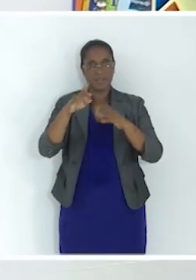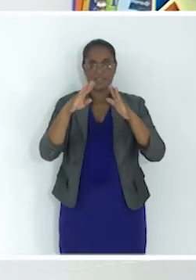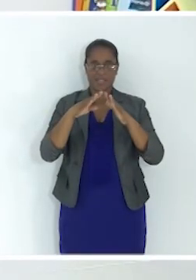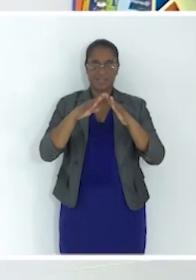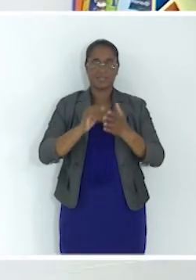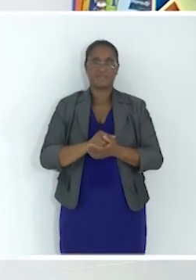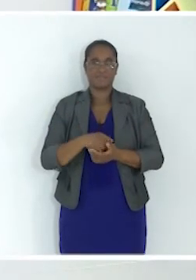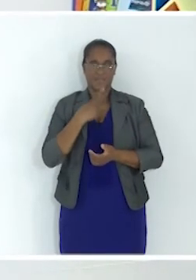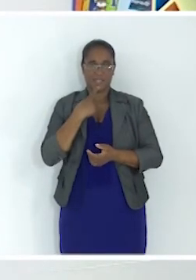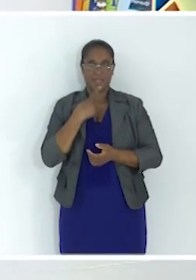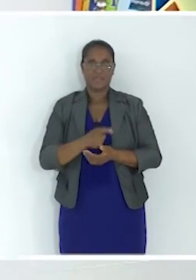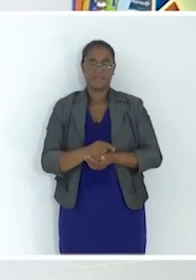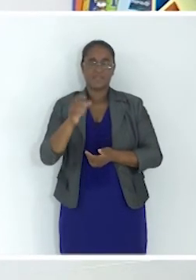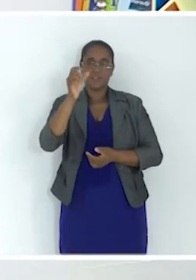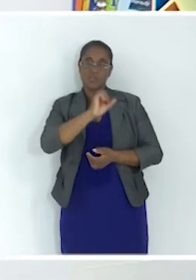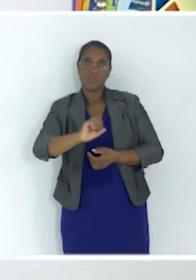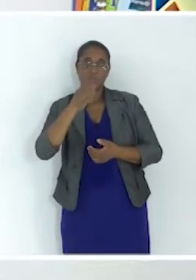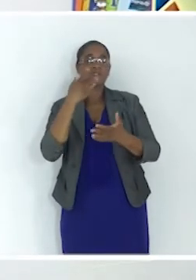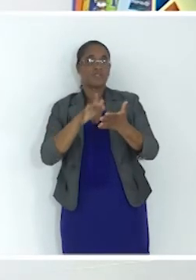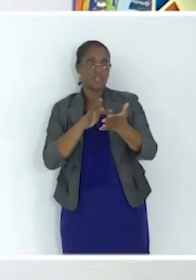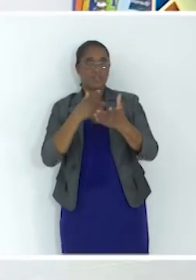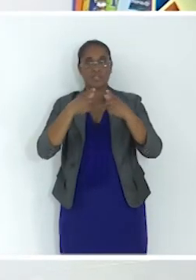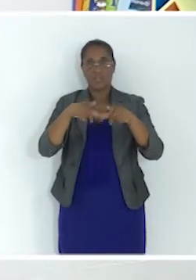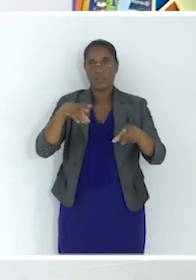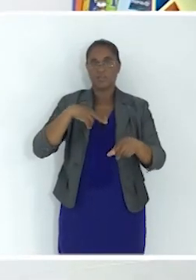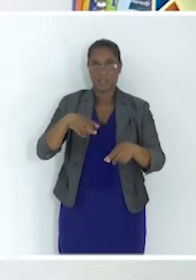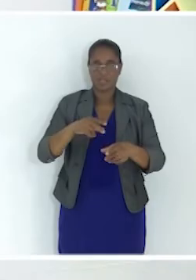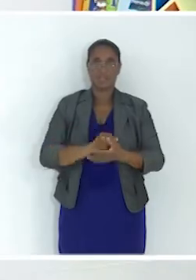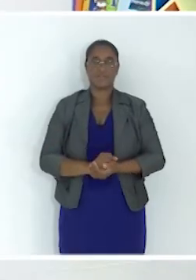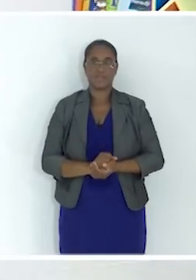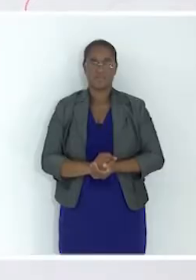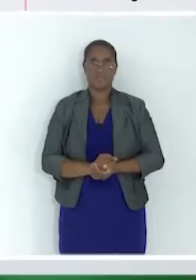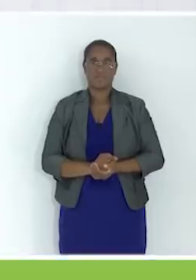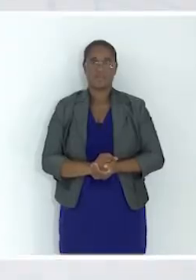Trabalhinho para casa? Muito bem. No vosso livro de língua portuguesa,